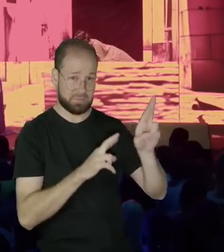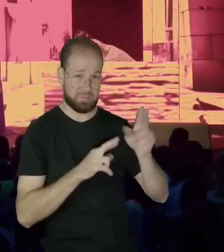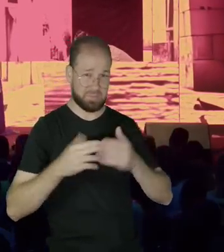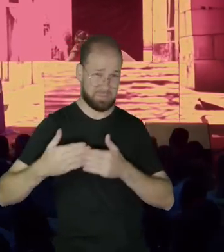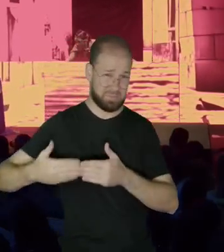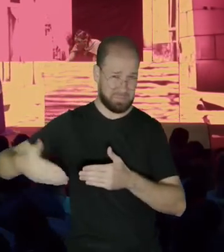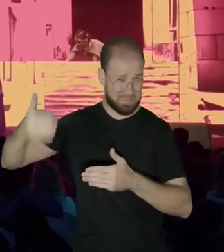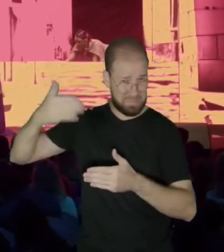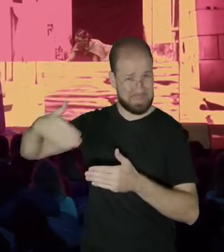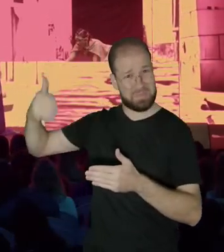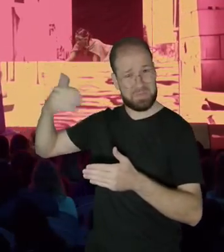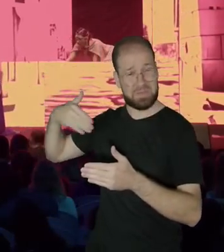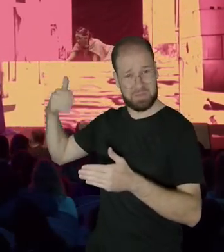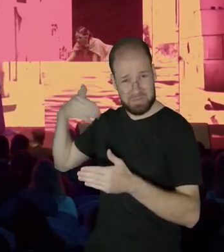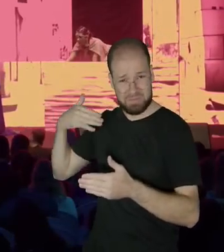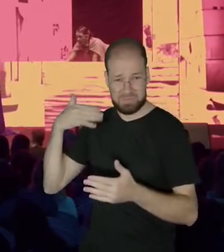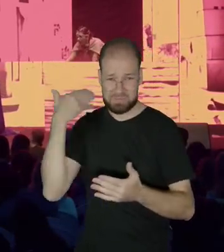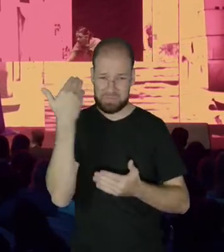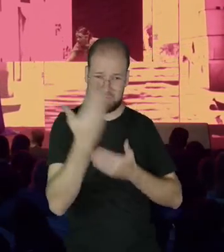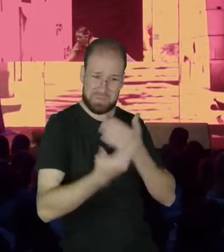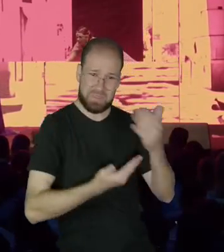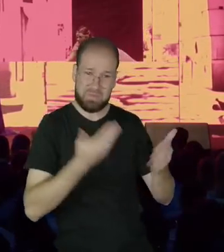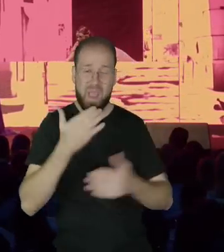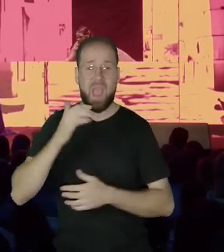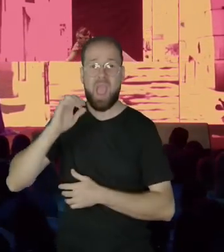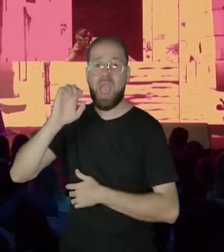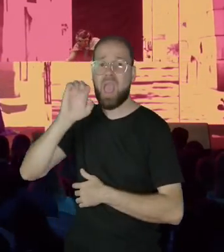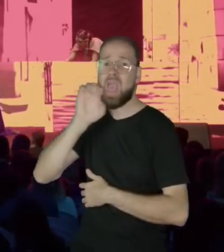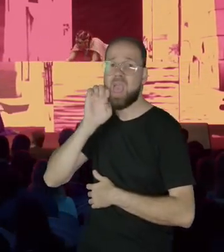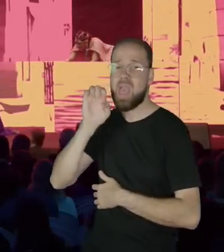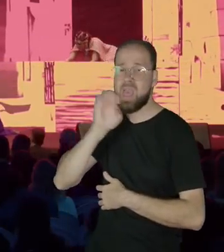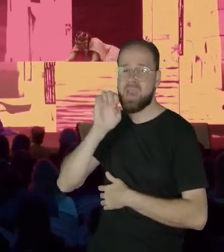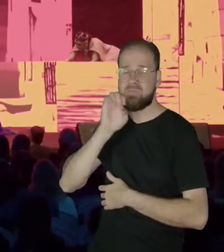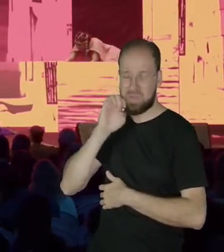A vós bradamos, os degredados filhos de Eva.